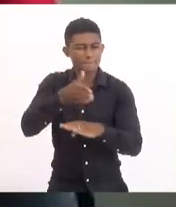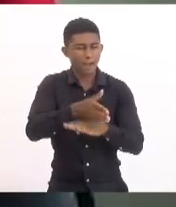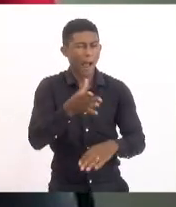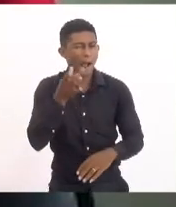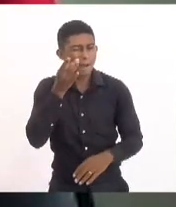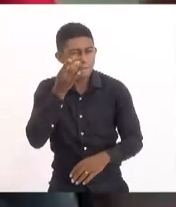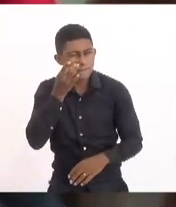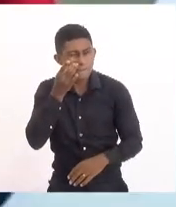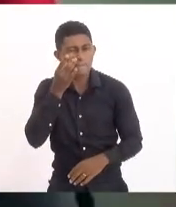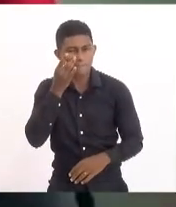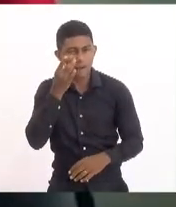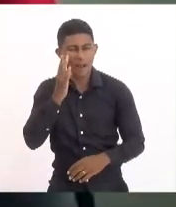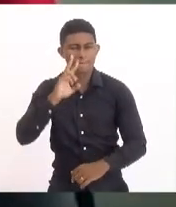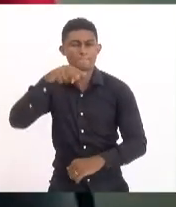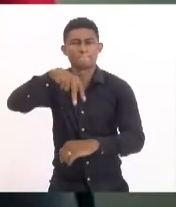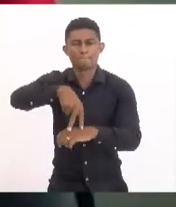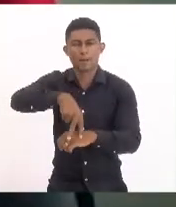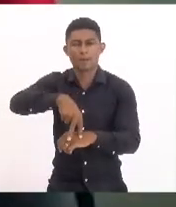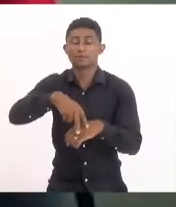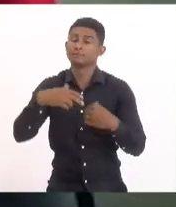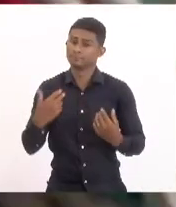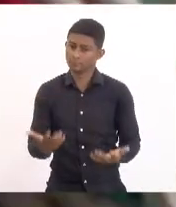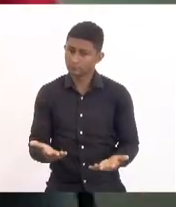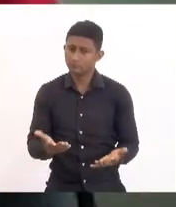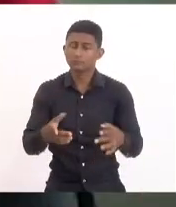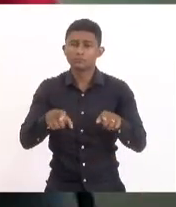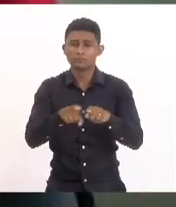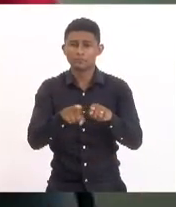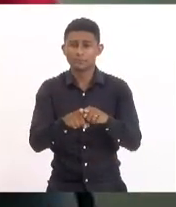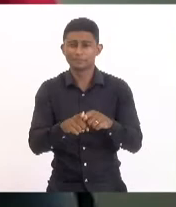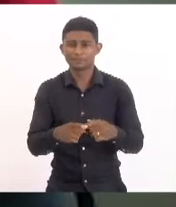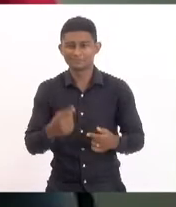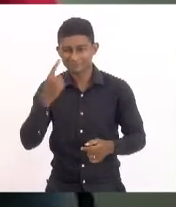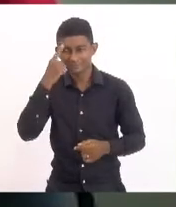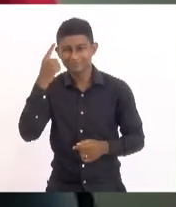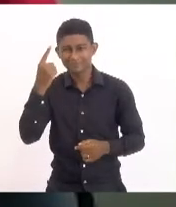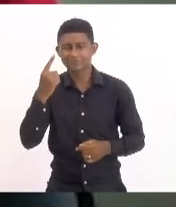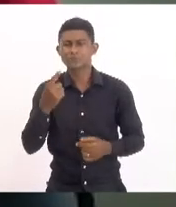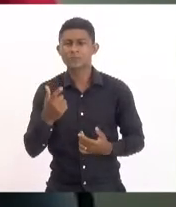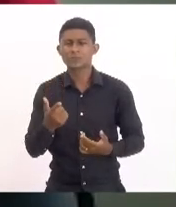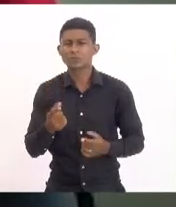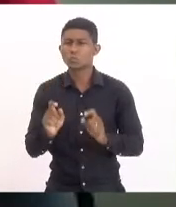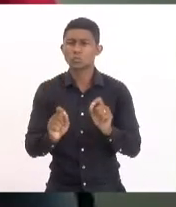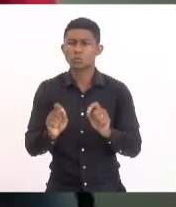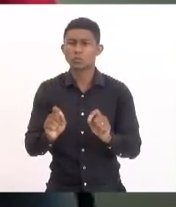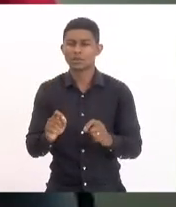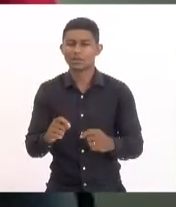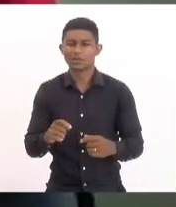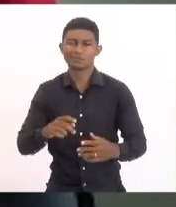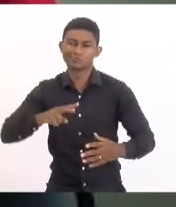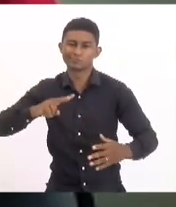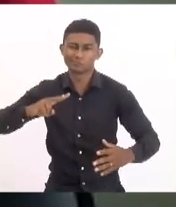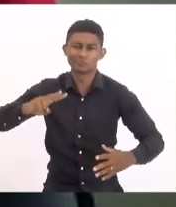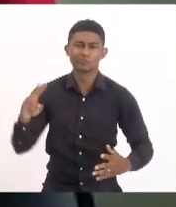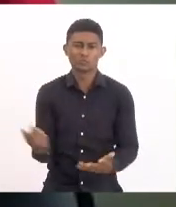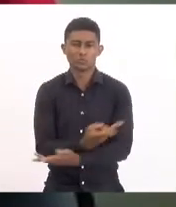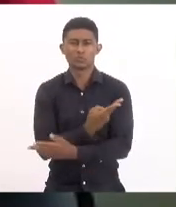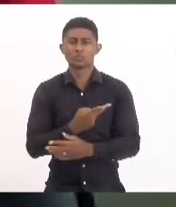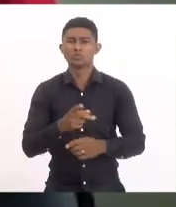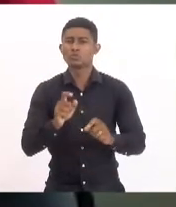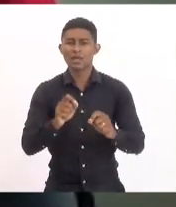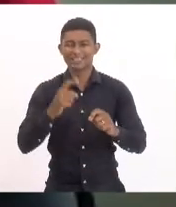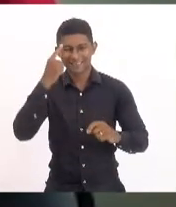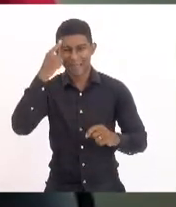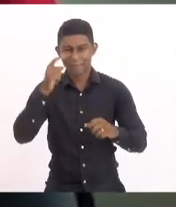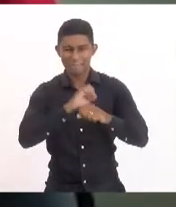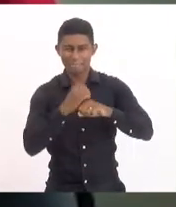aqui o que representou, na verdade, a ausência da escola em